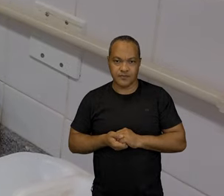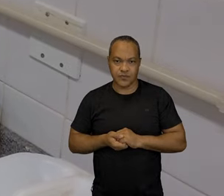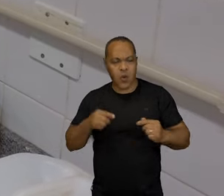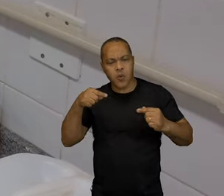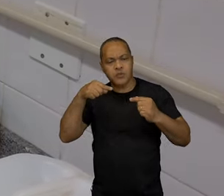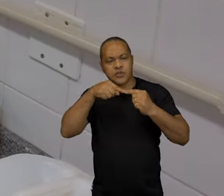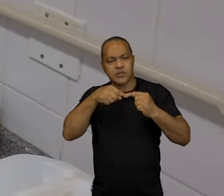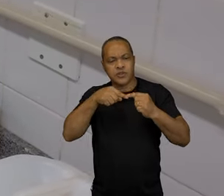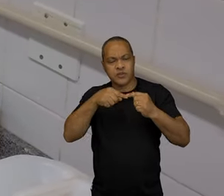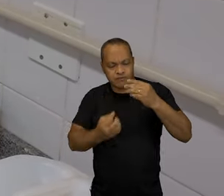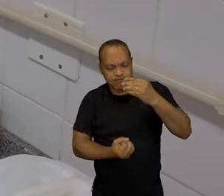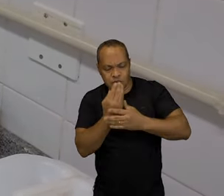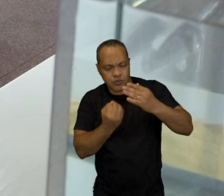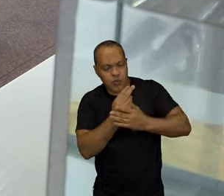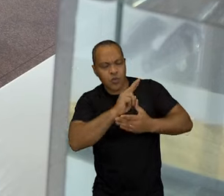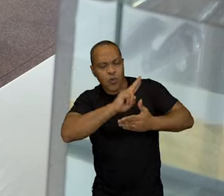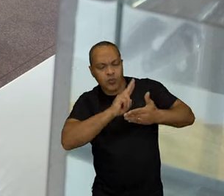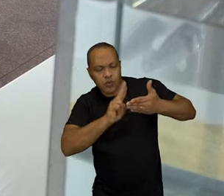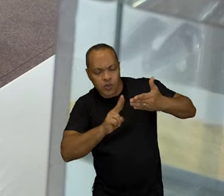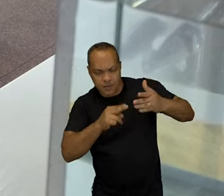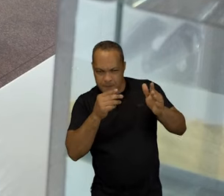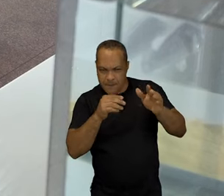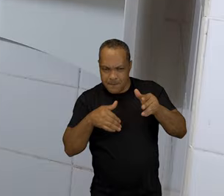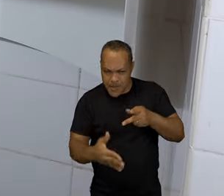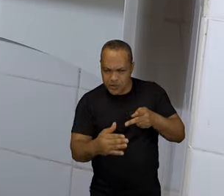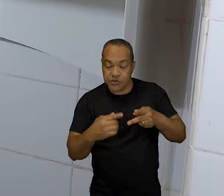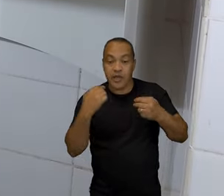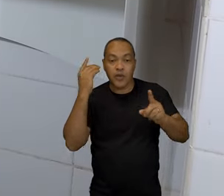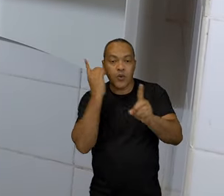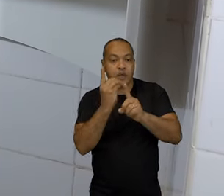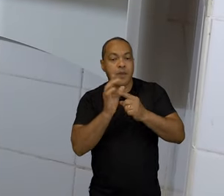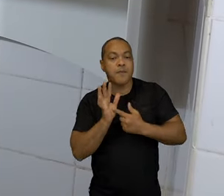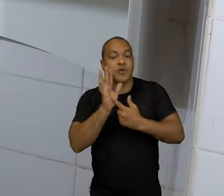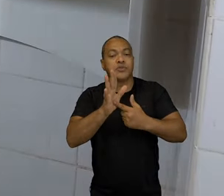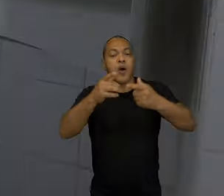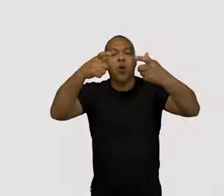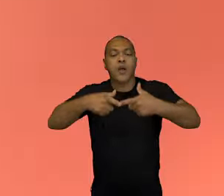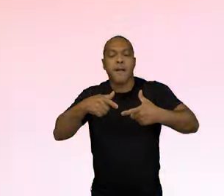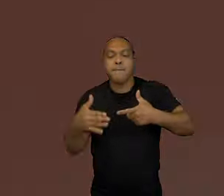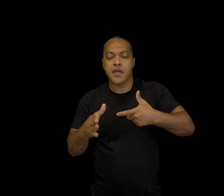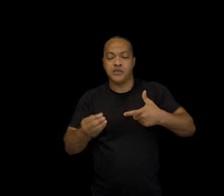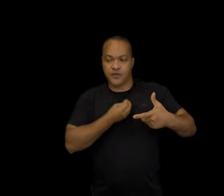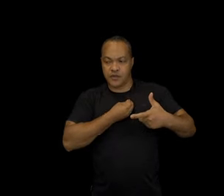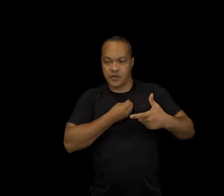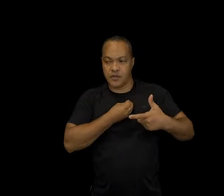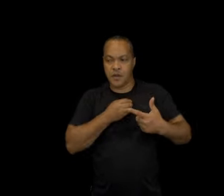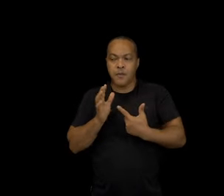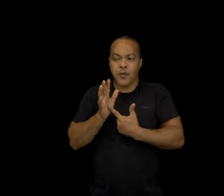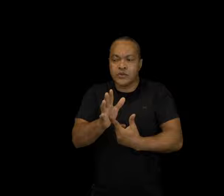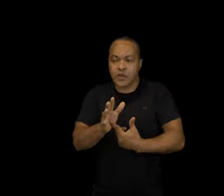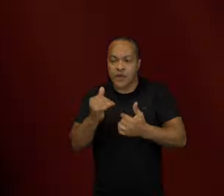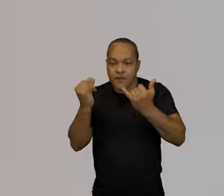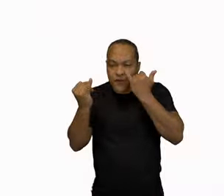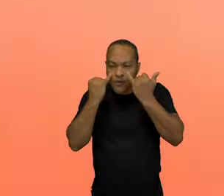O objetivo de um inventário de espécies é identificar os organismos que vivem em um local, trazendo uma série